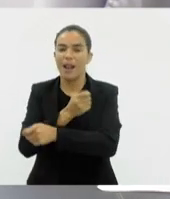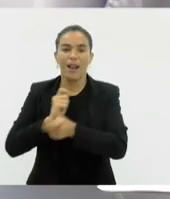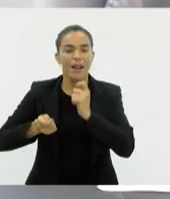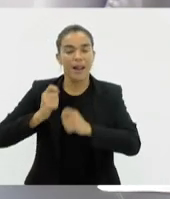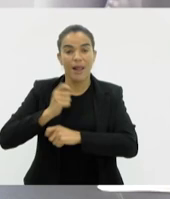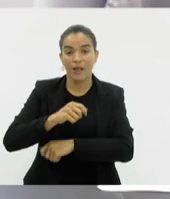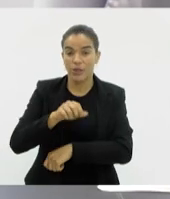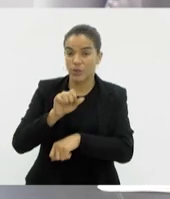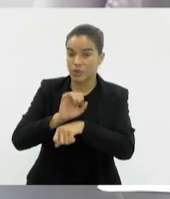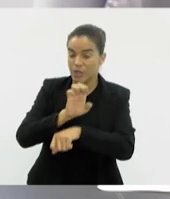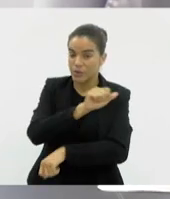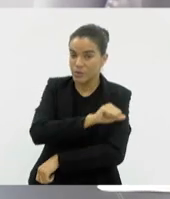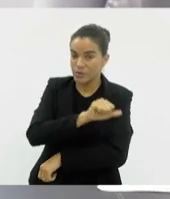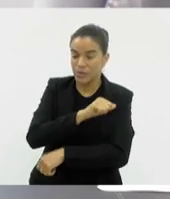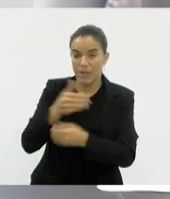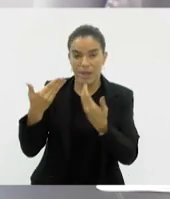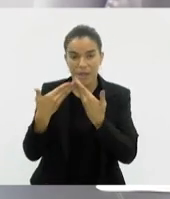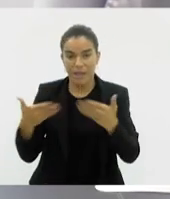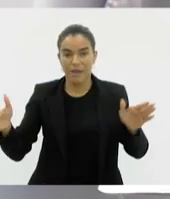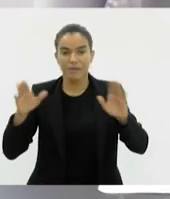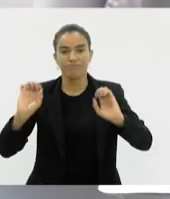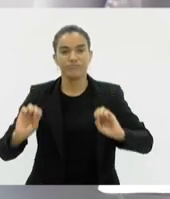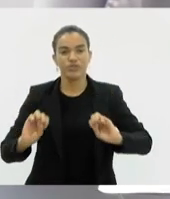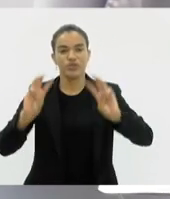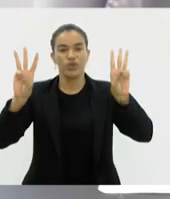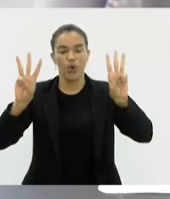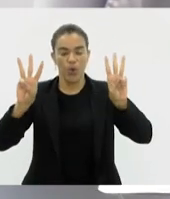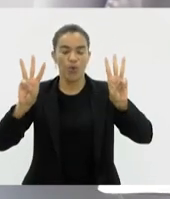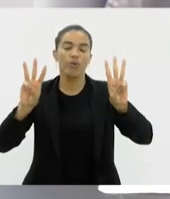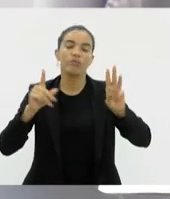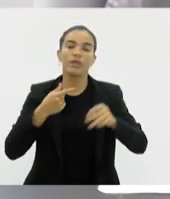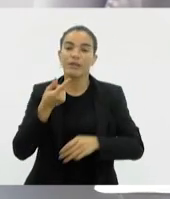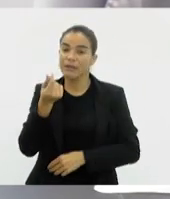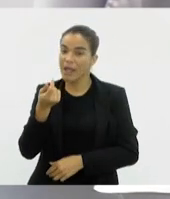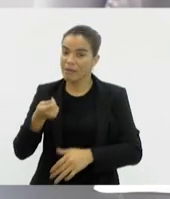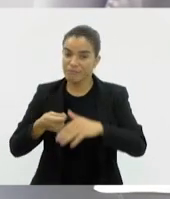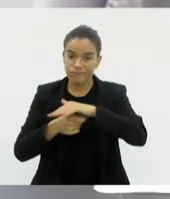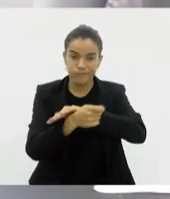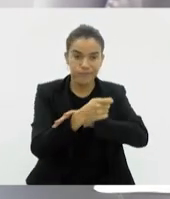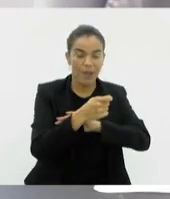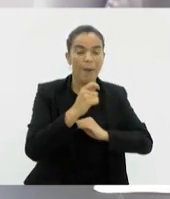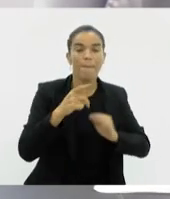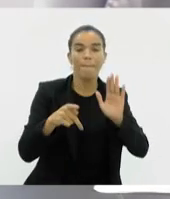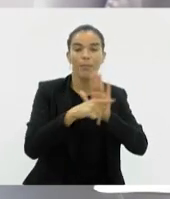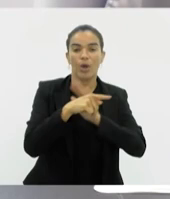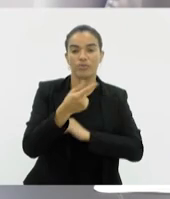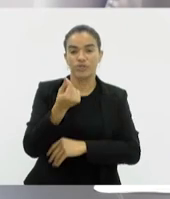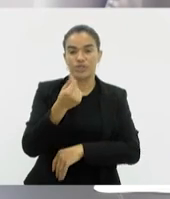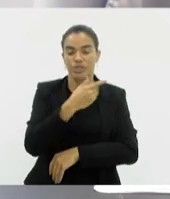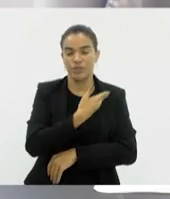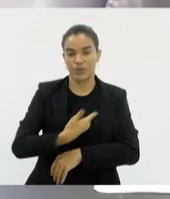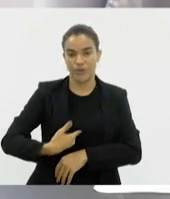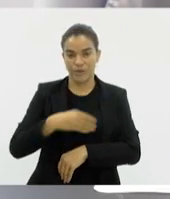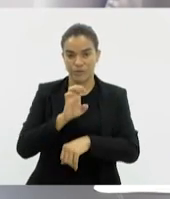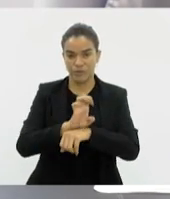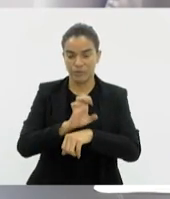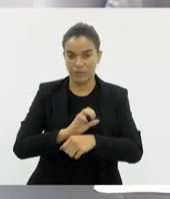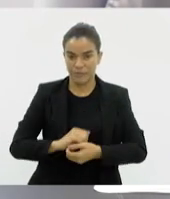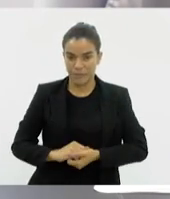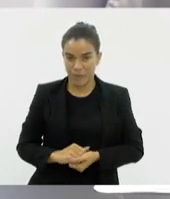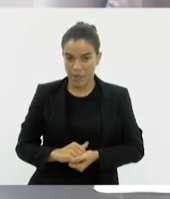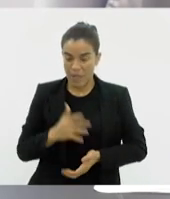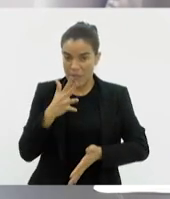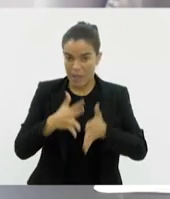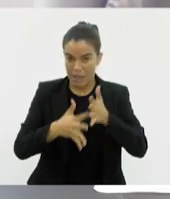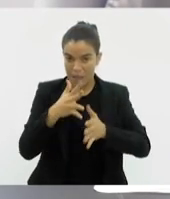Rio de Janeiro na abertura de eventos musicais que contem com financiamento público estadual. O parecer é